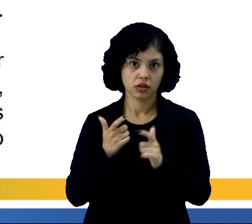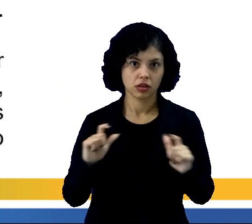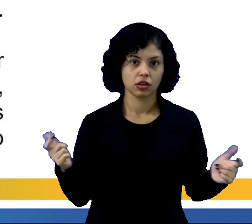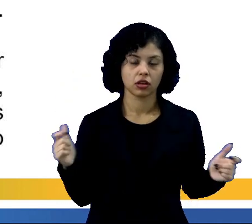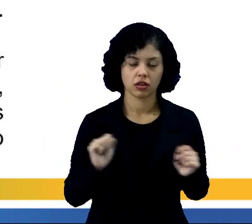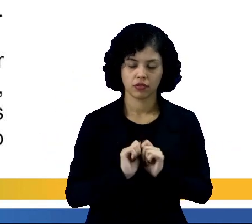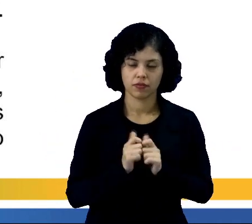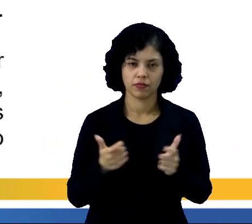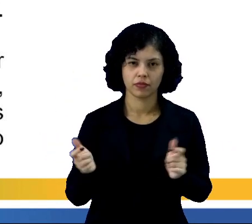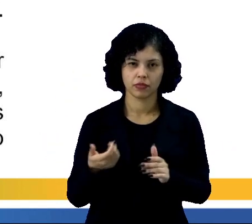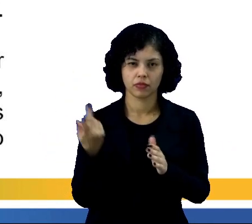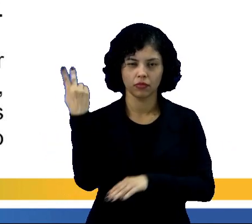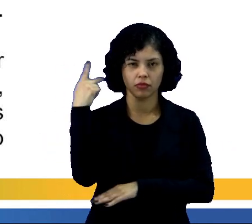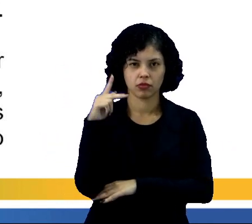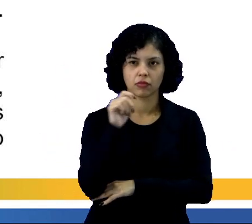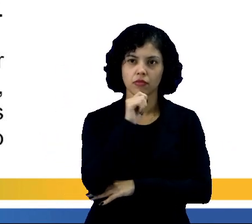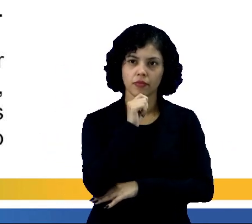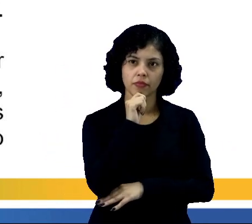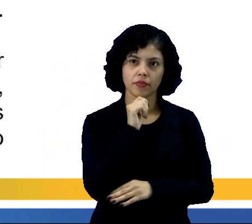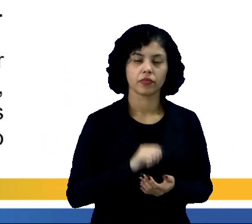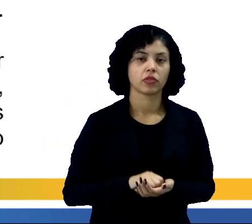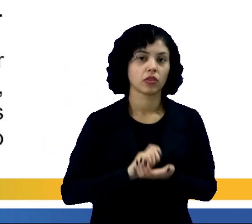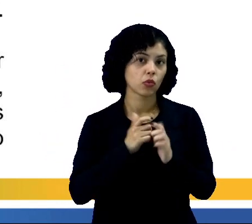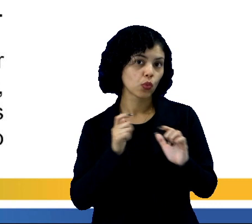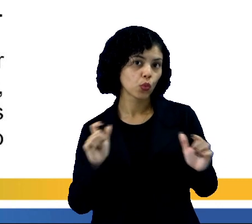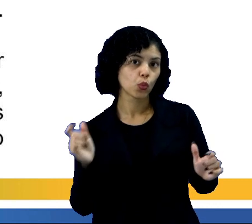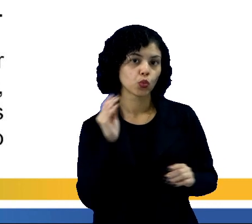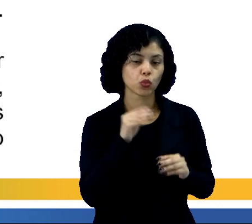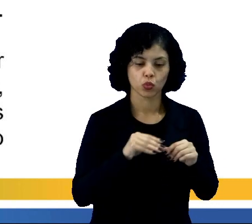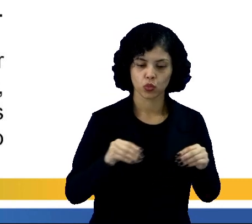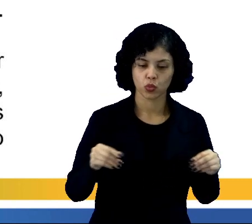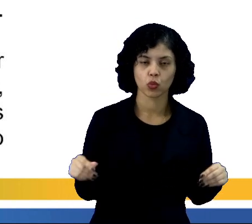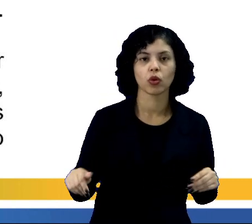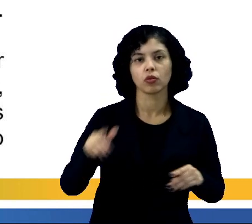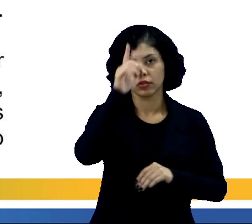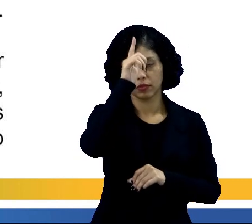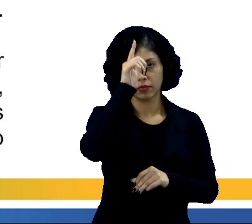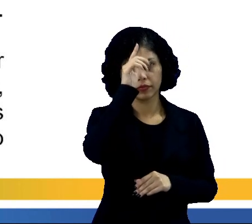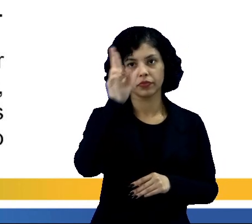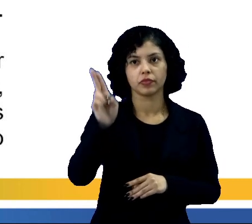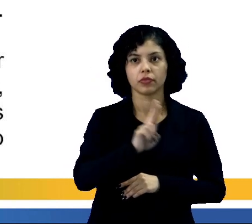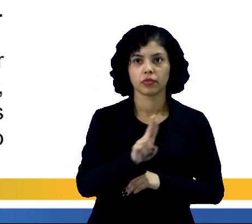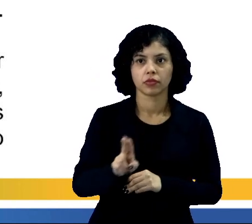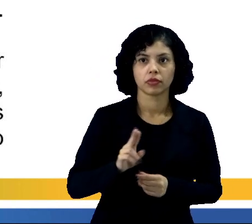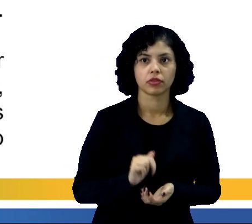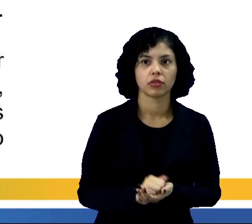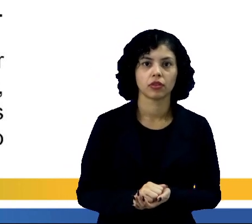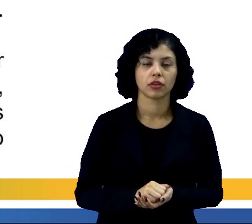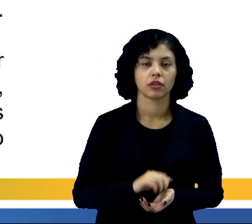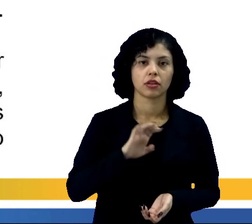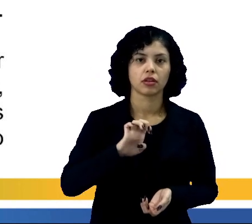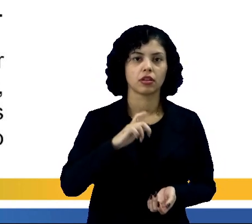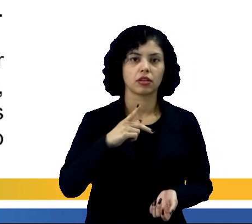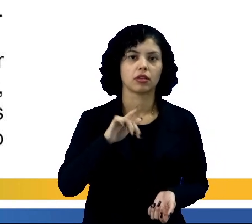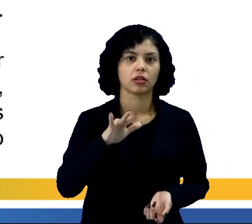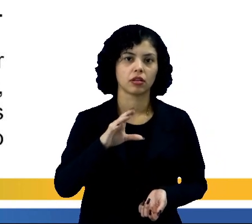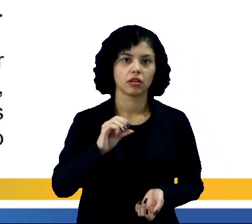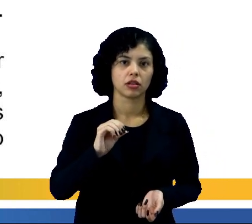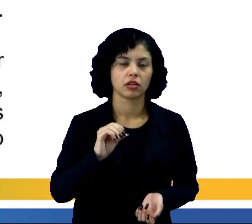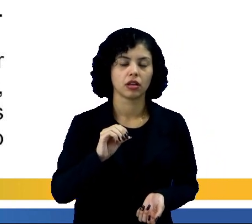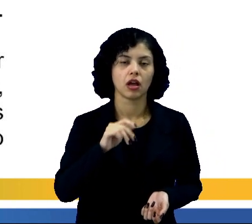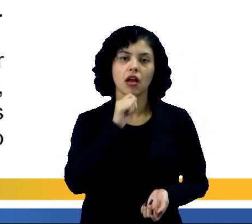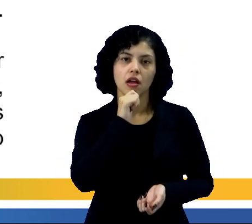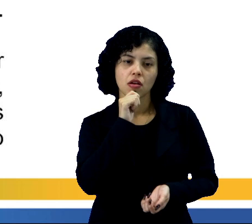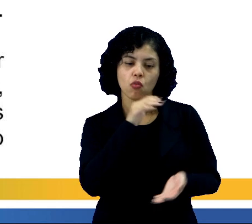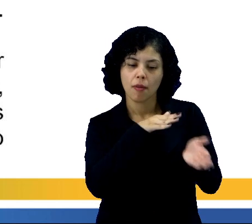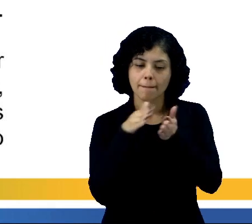expansionismo germânico naquele período. A expansão territorial defendida pelos alemães, a chamada espaço vital, fazia